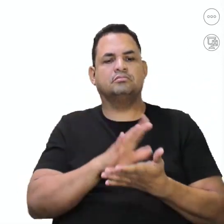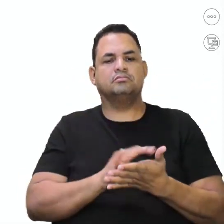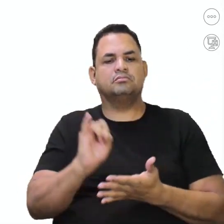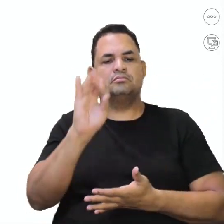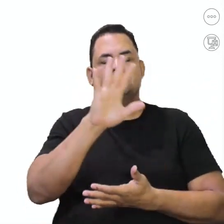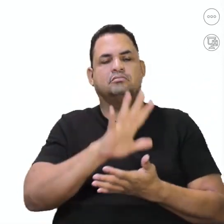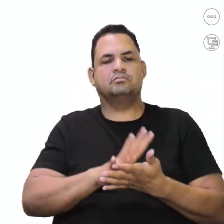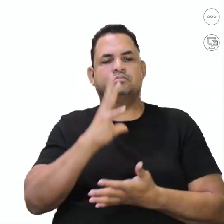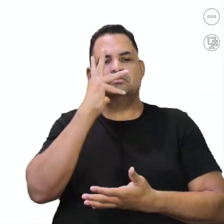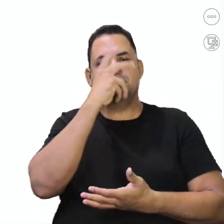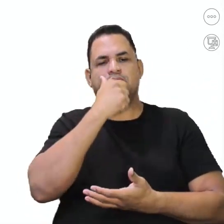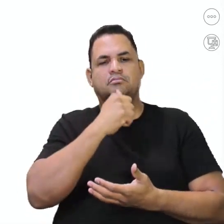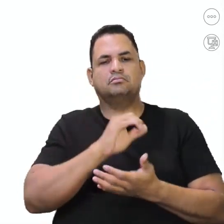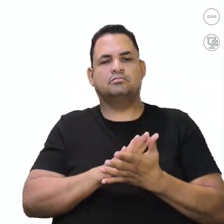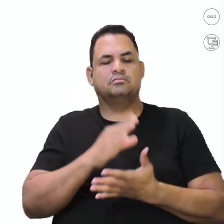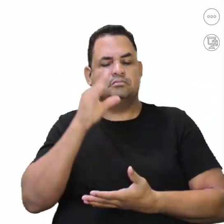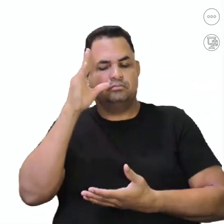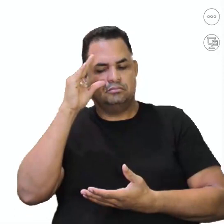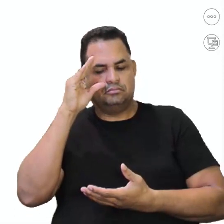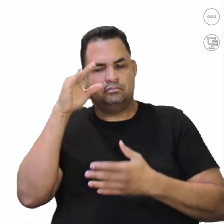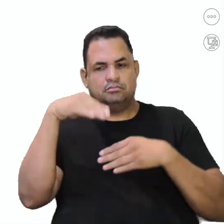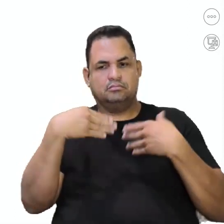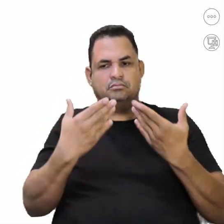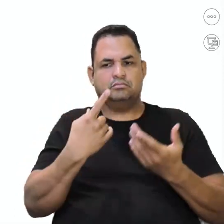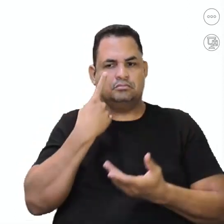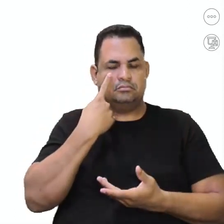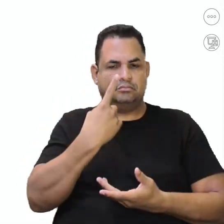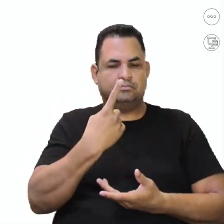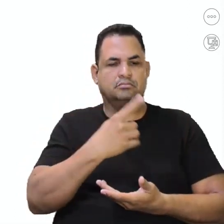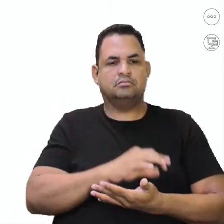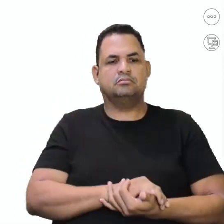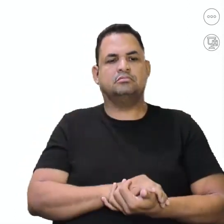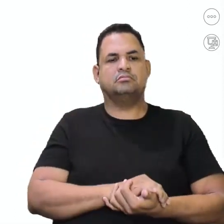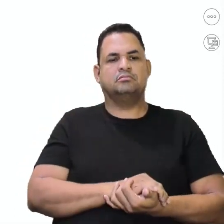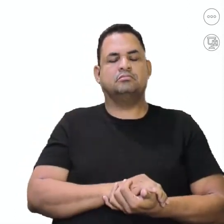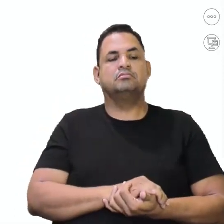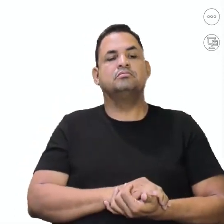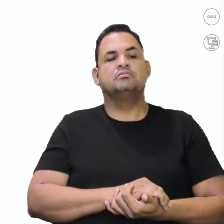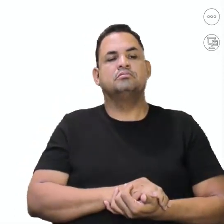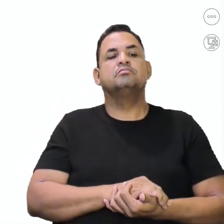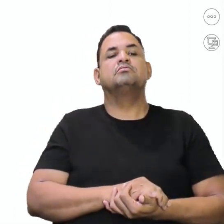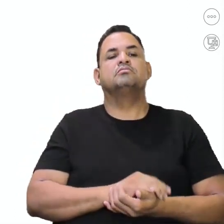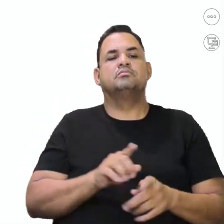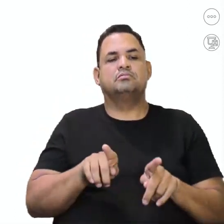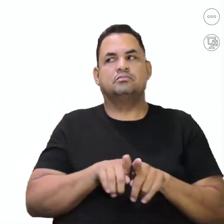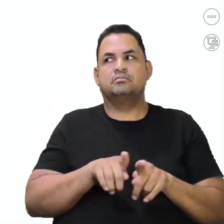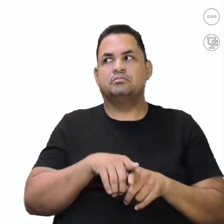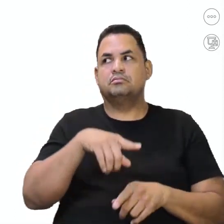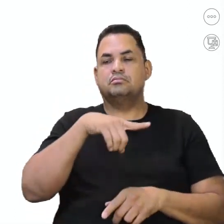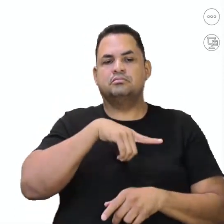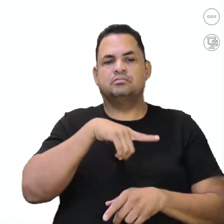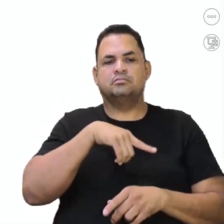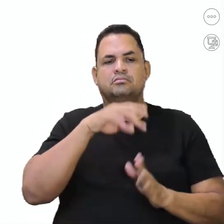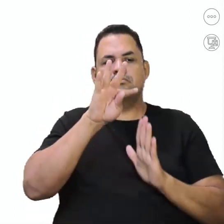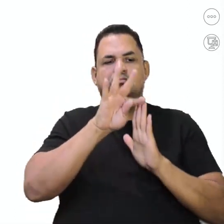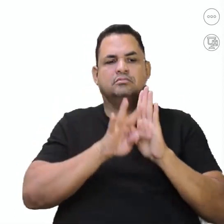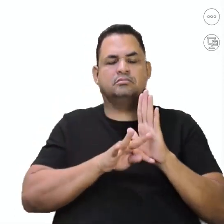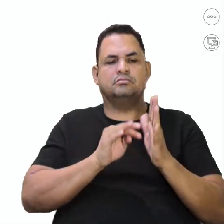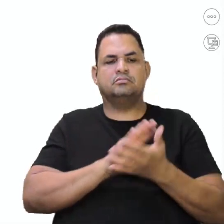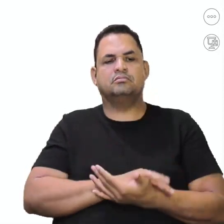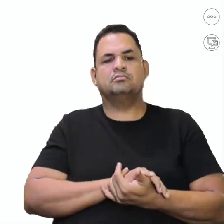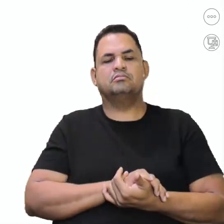imagem bonita dessa. Você fica curioso e vai lá olhar. And text, e texto. Multimodal,